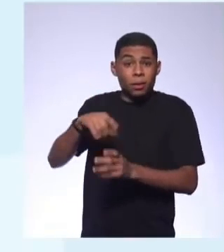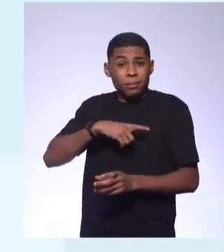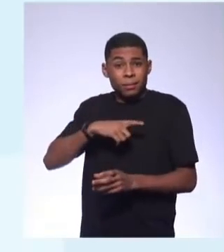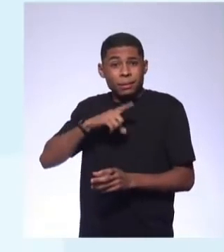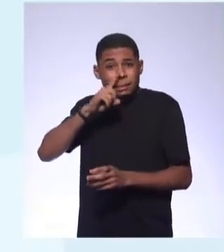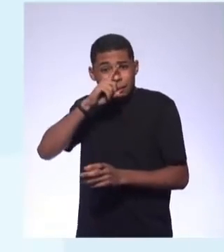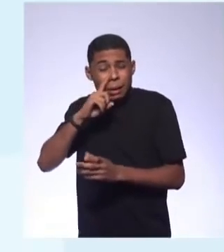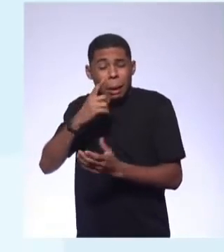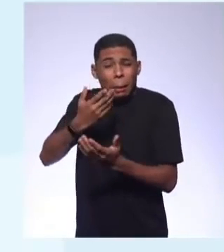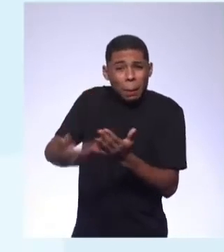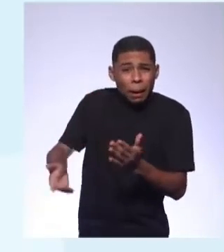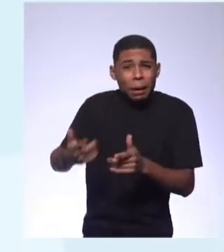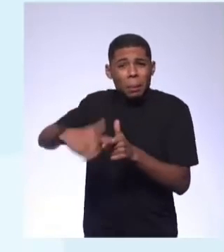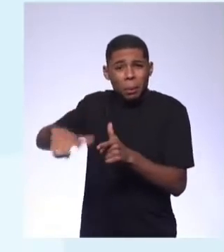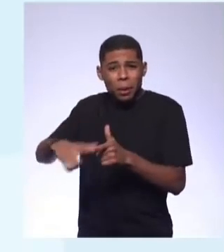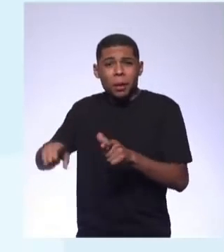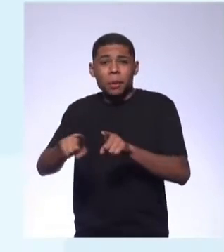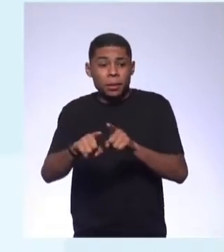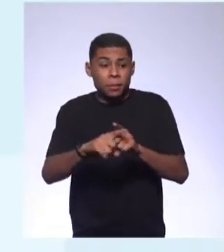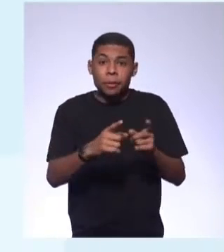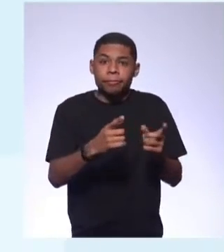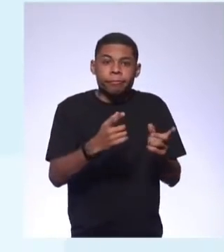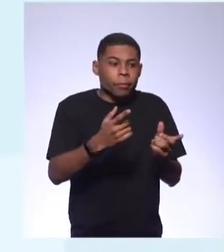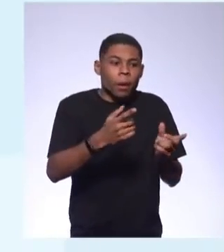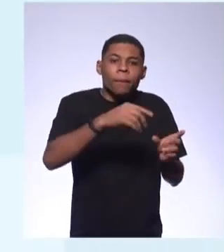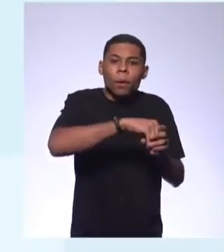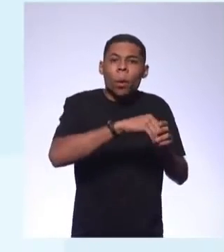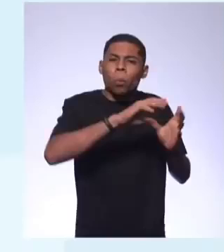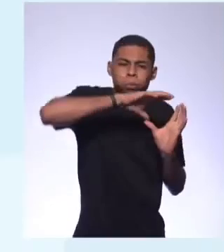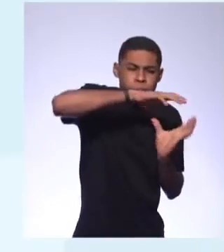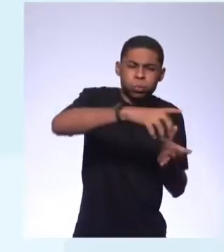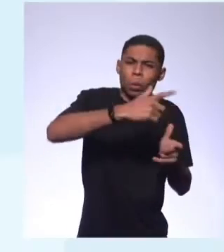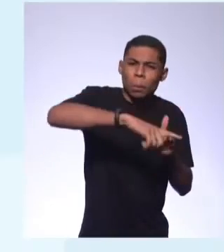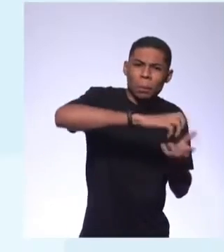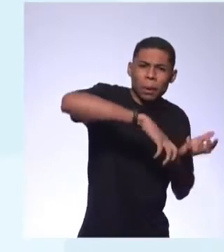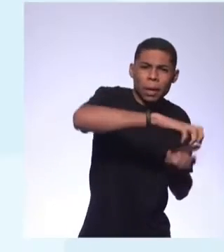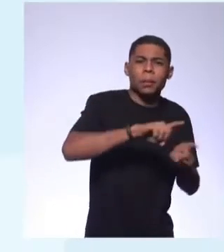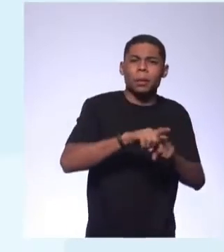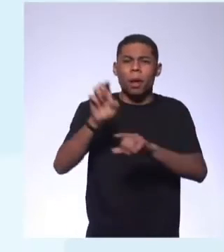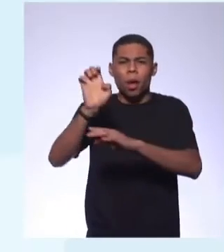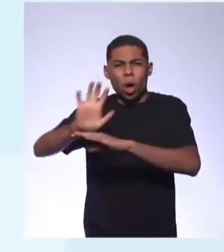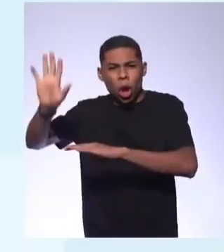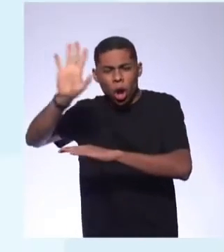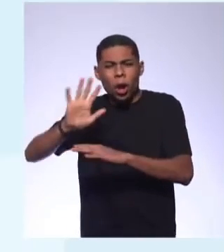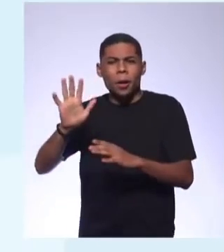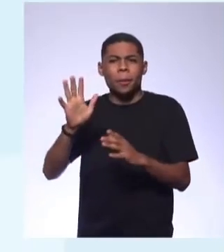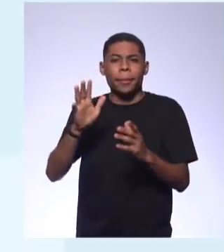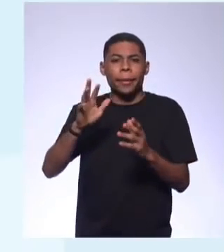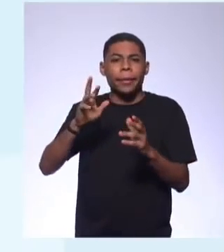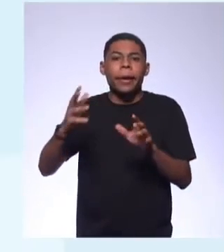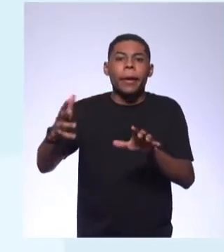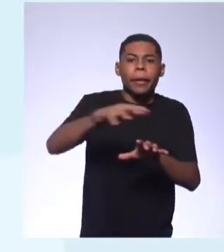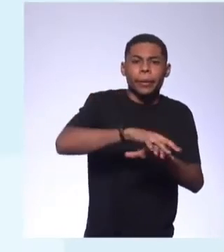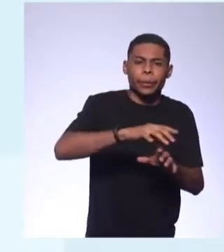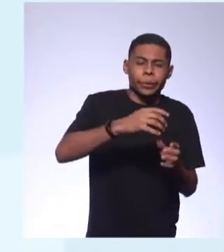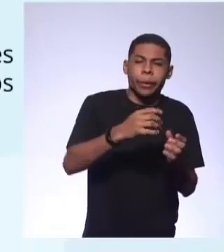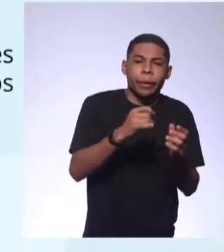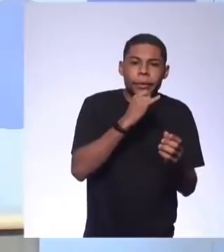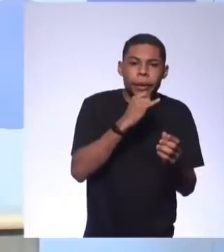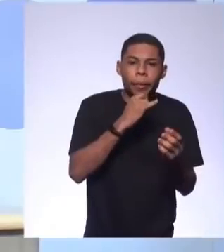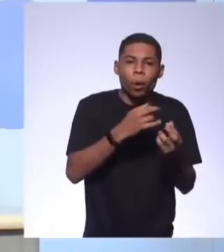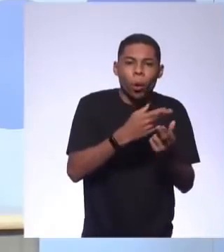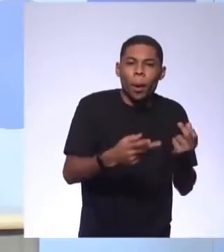os grandes conflitos mundiais, os conflitos vivenciados na Europa e as relações de poder entre